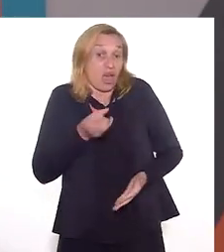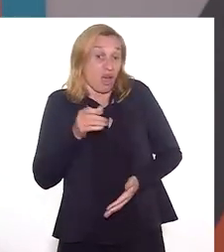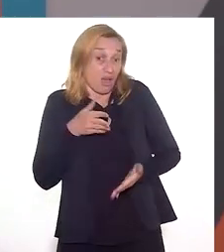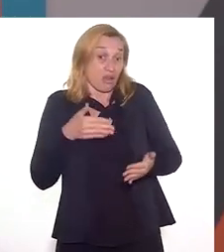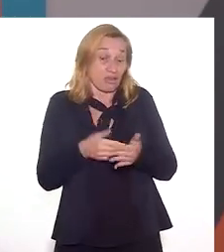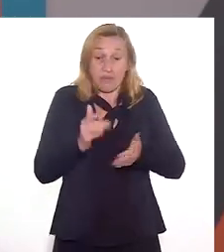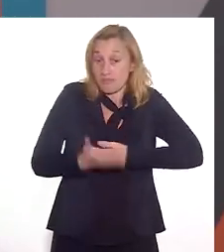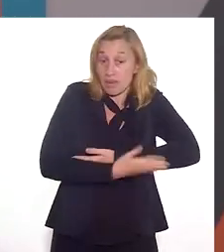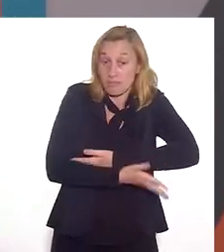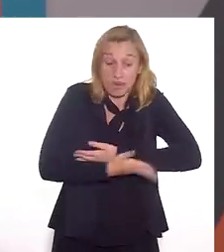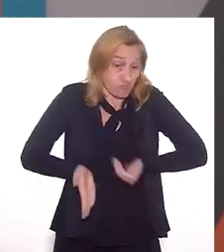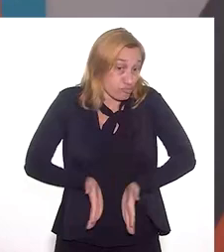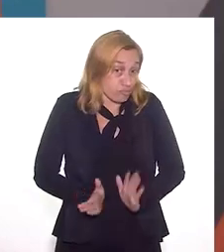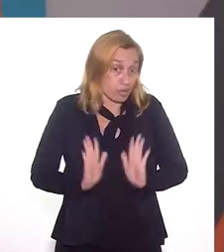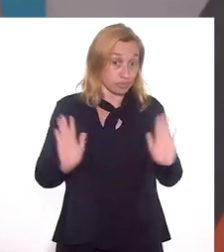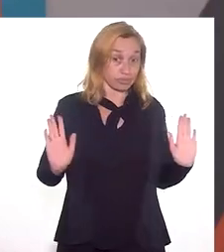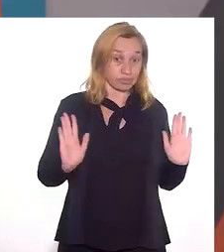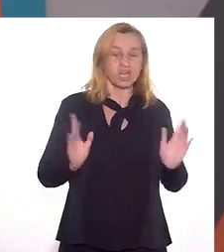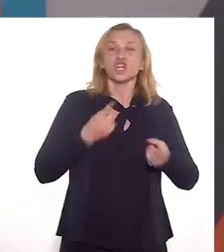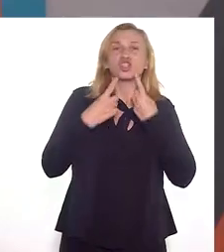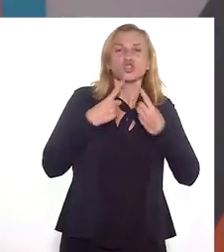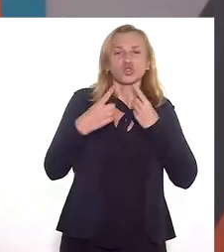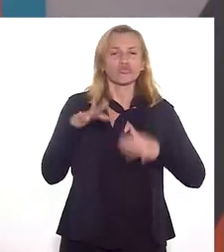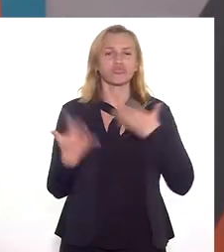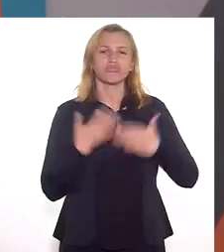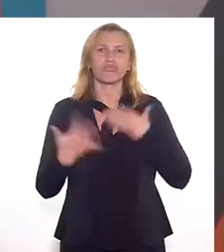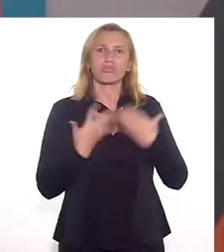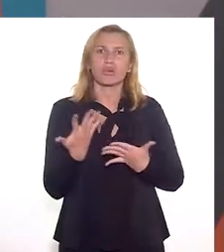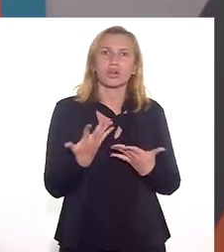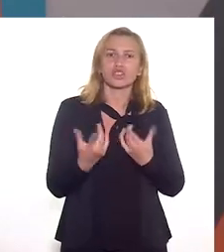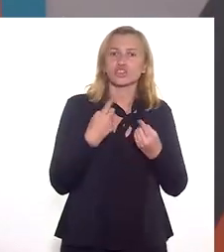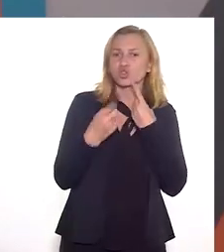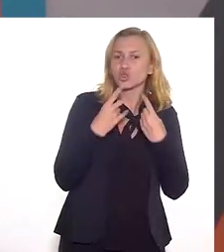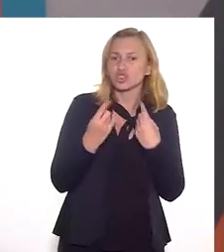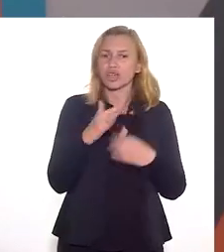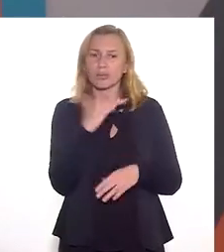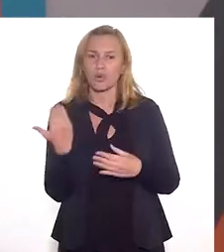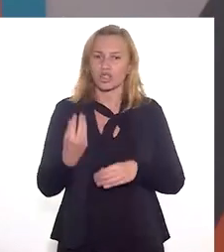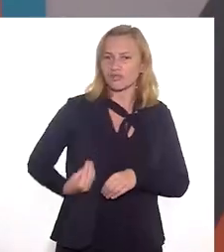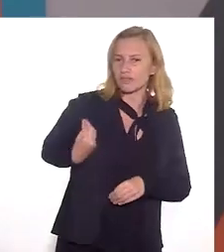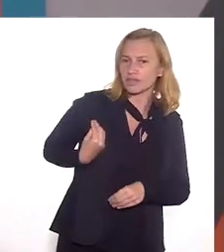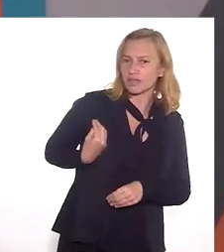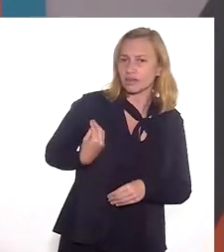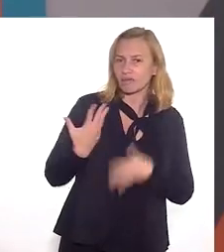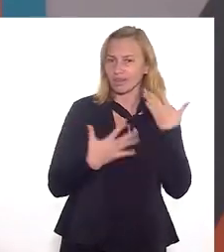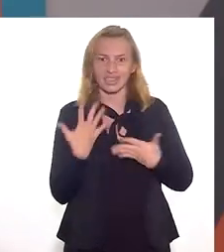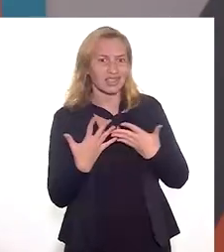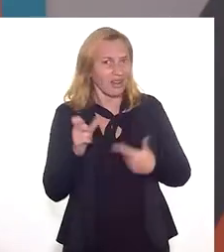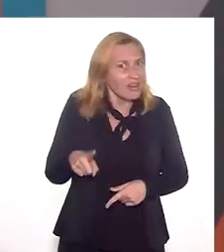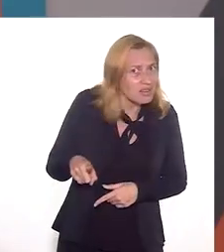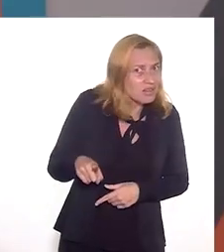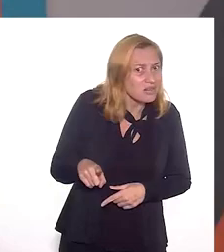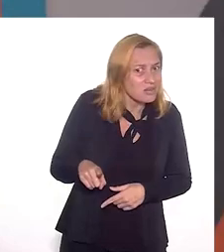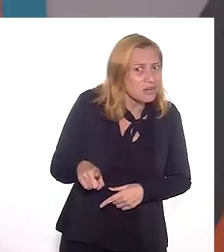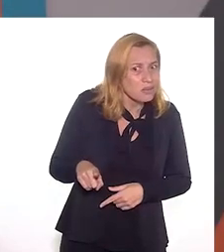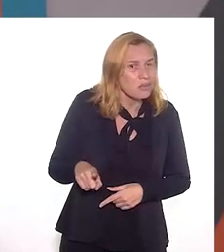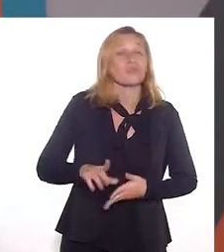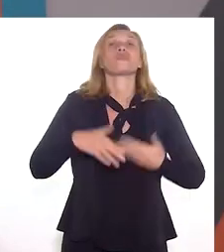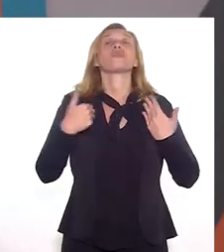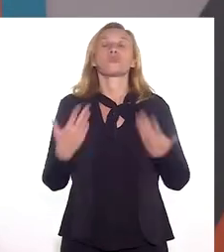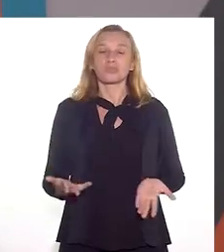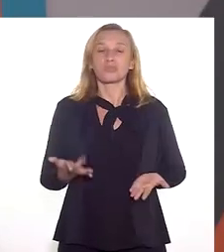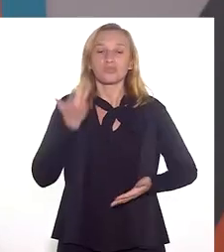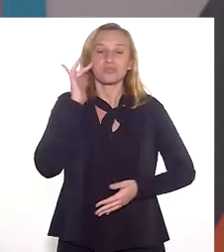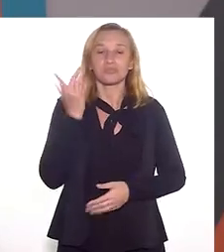estamos caminhando para isso, né? Até os bebês recém-nascidos. Discutir isso com alegria, quer dizer, discutir a morte em vida com alegria,